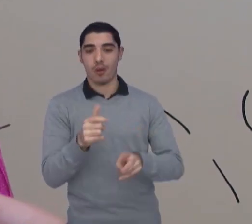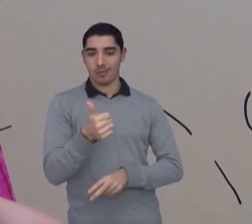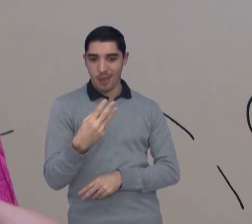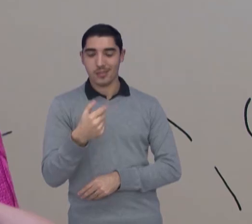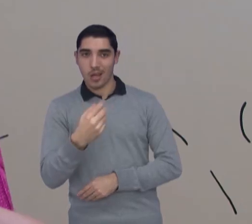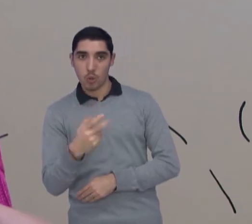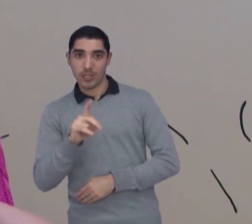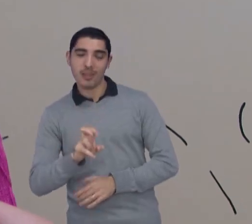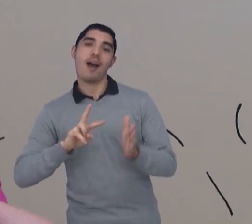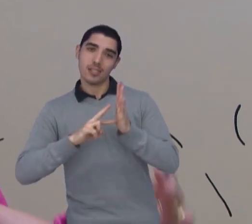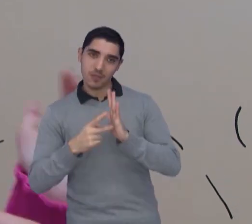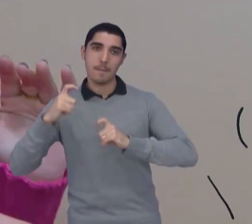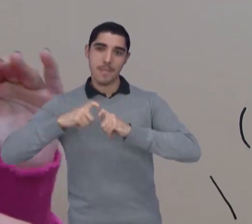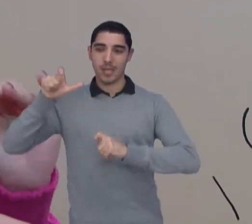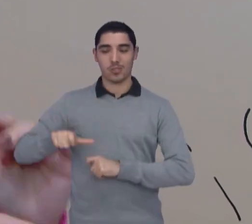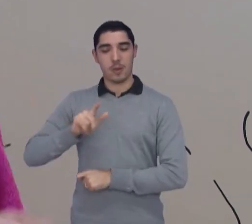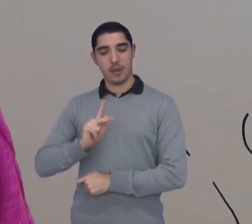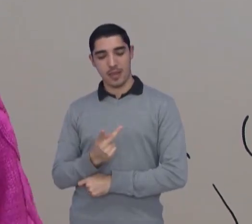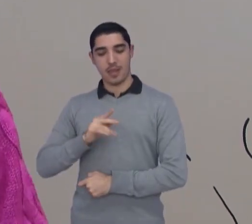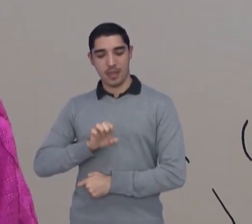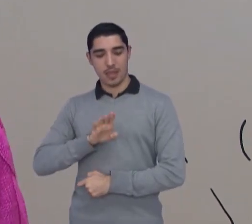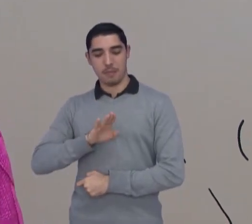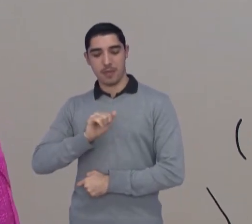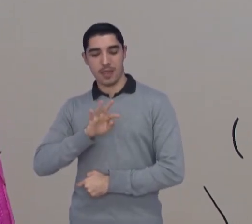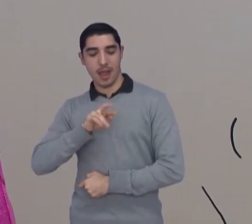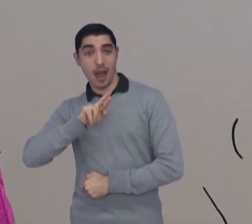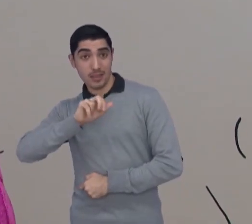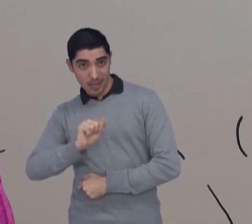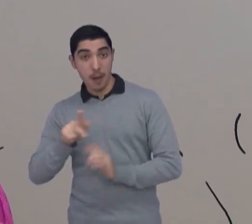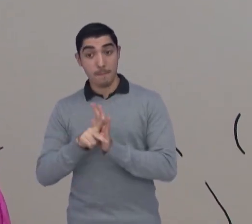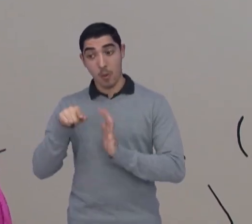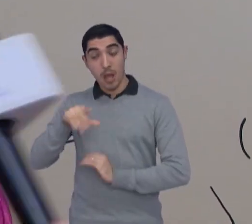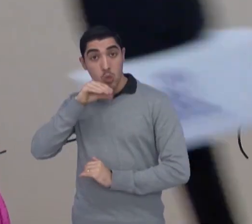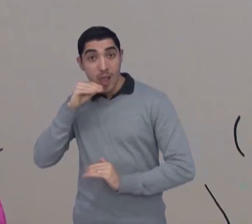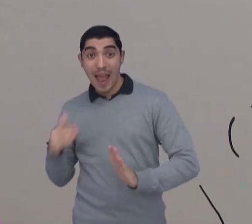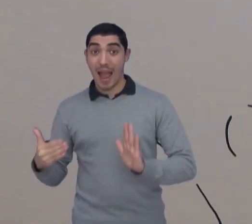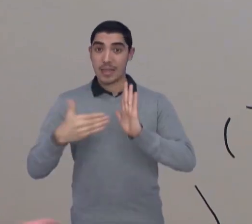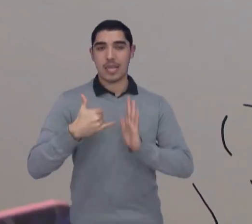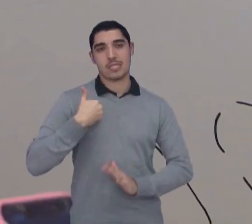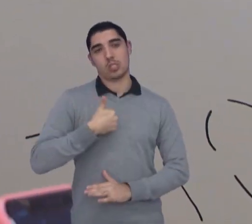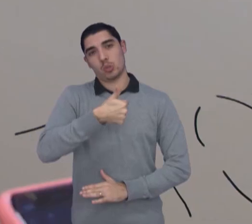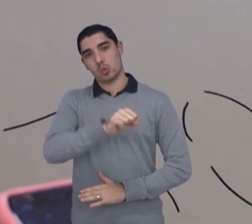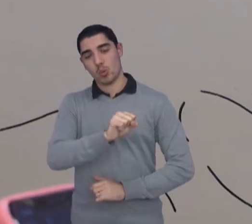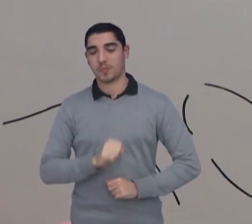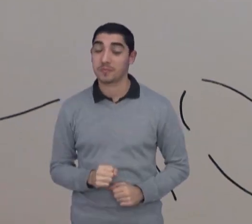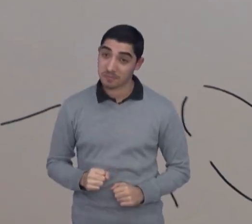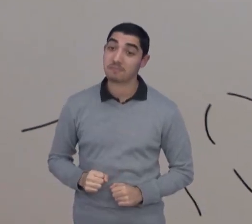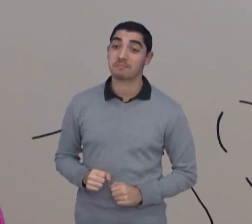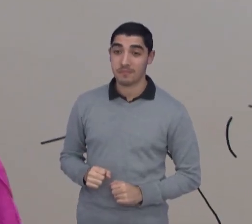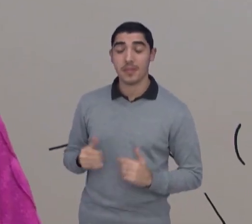é a especialidade que atende aquela criança que está passando para a adolescência até os 18 anos. E, doutora, quais são